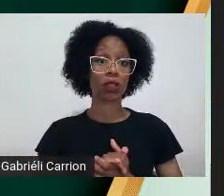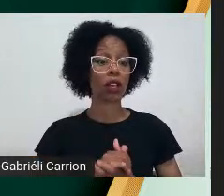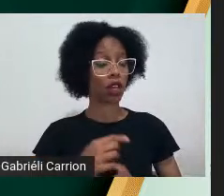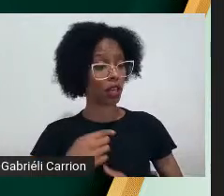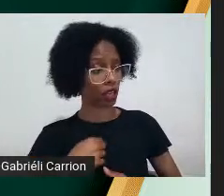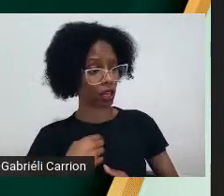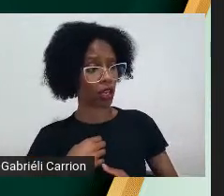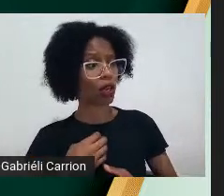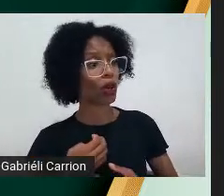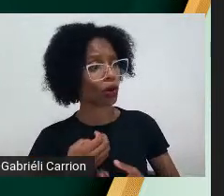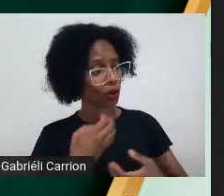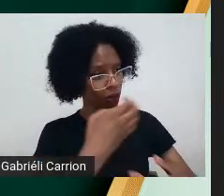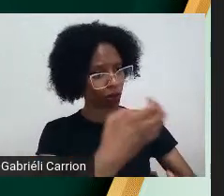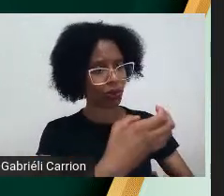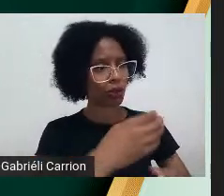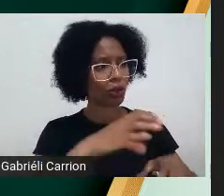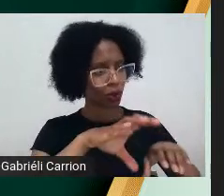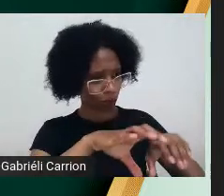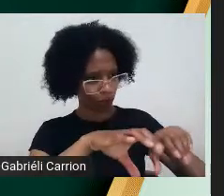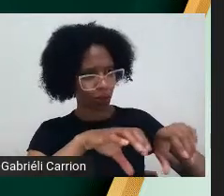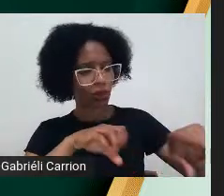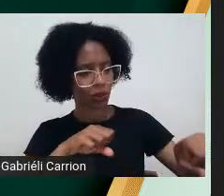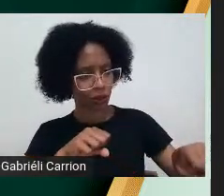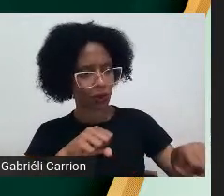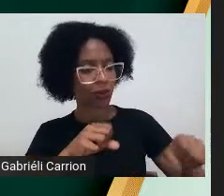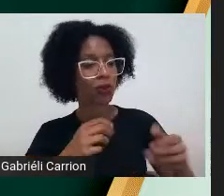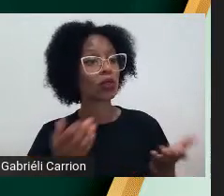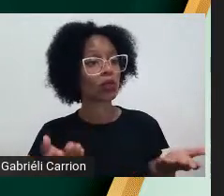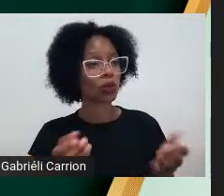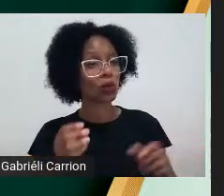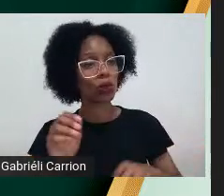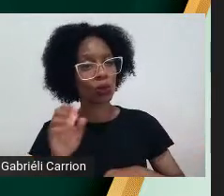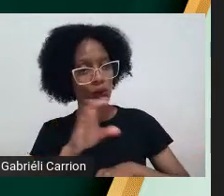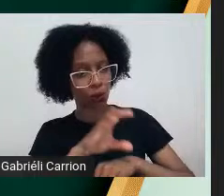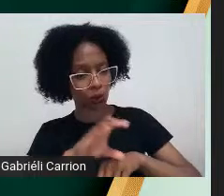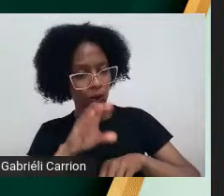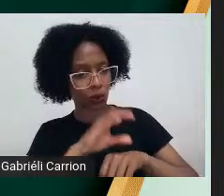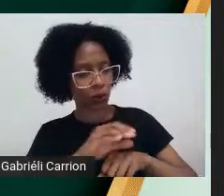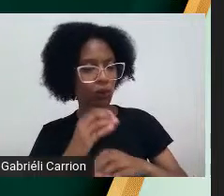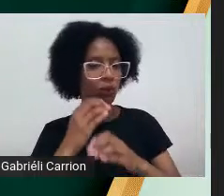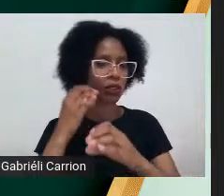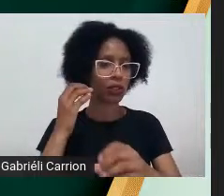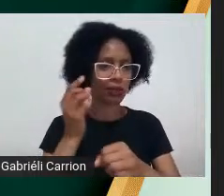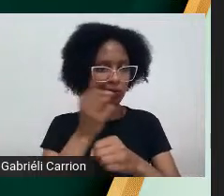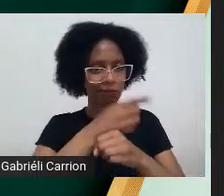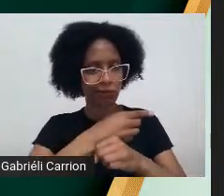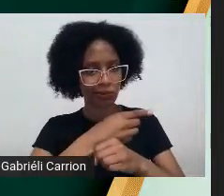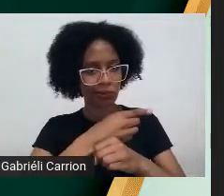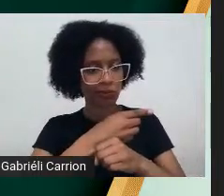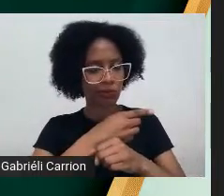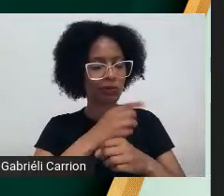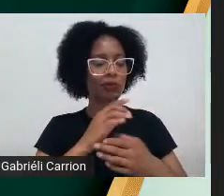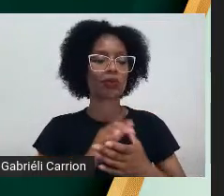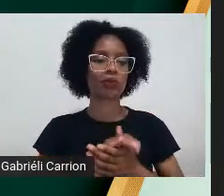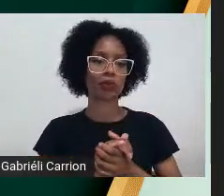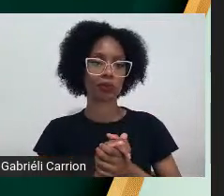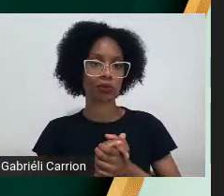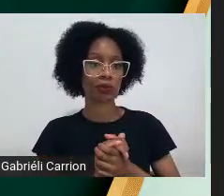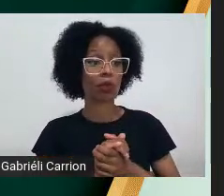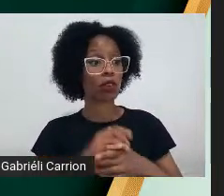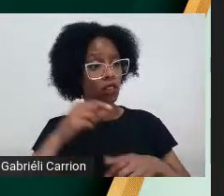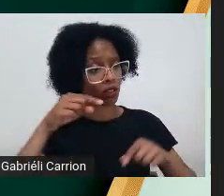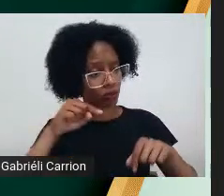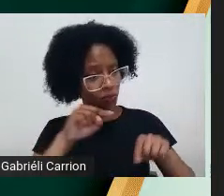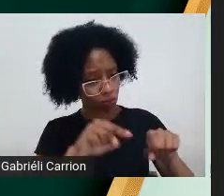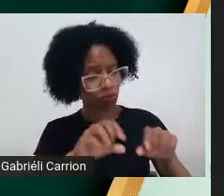Confiro a Israel da Rosa Passos Neto o grau de bacharel em Engenharia Cartográfica e de Agrimensura para que